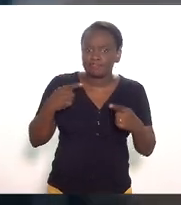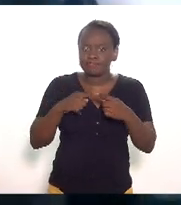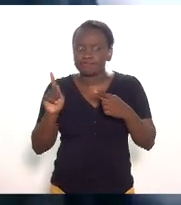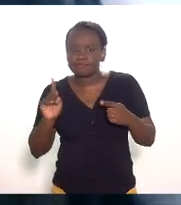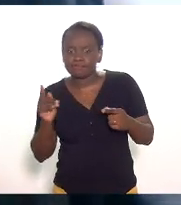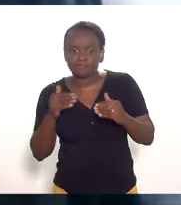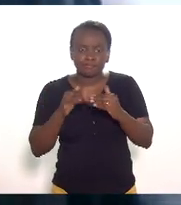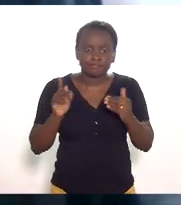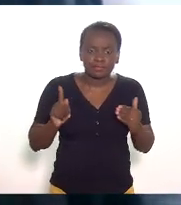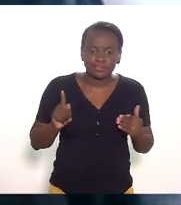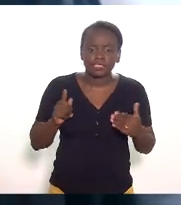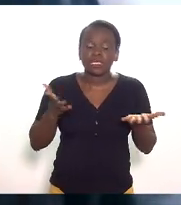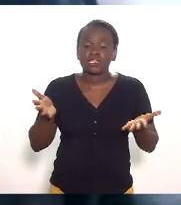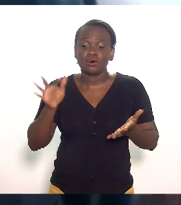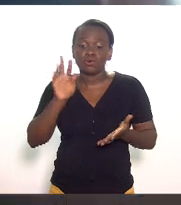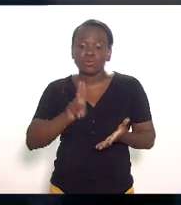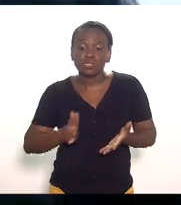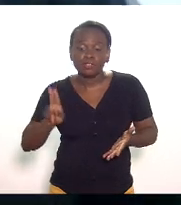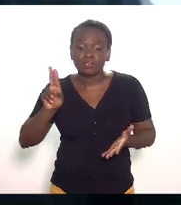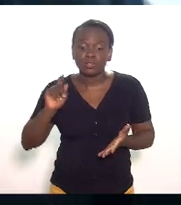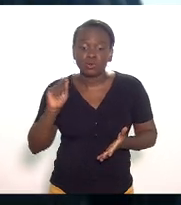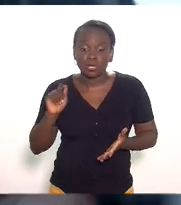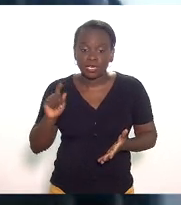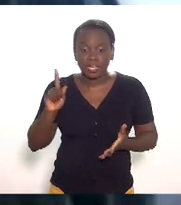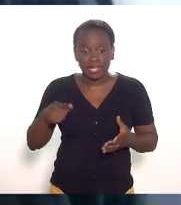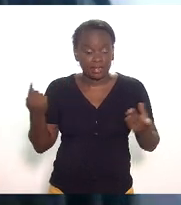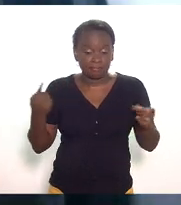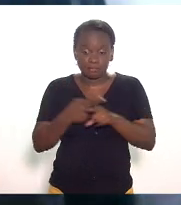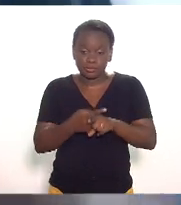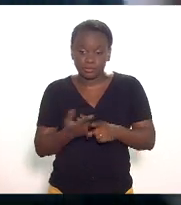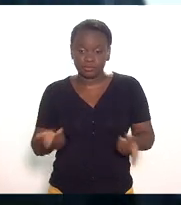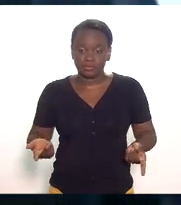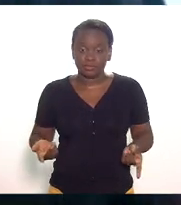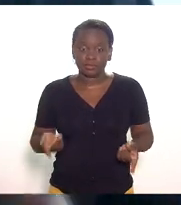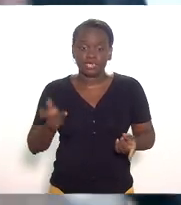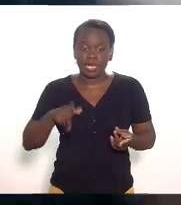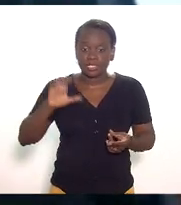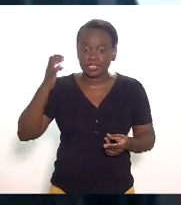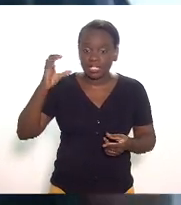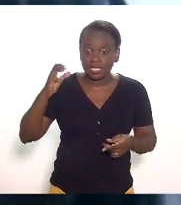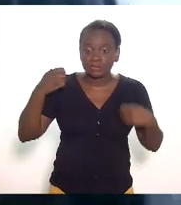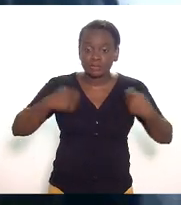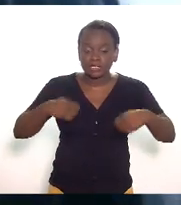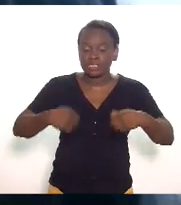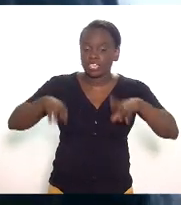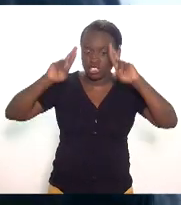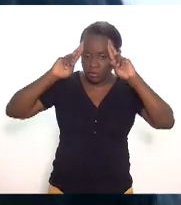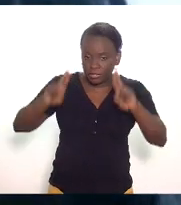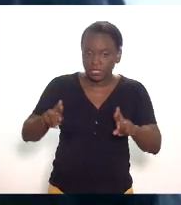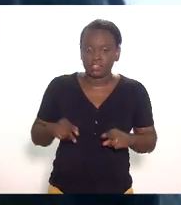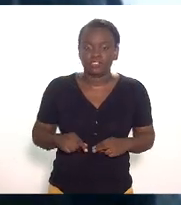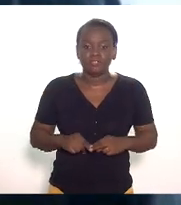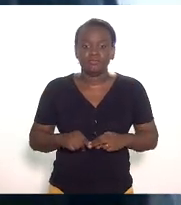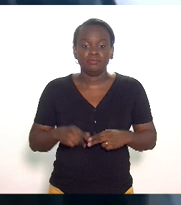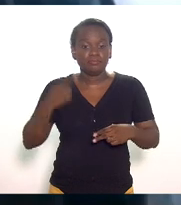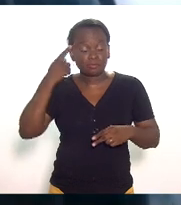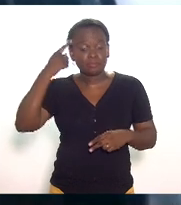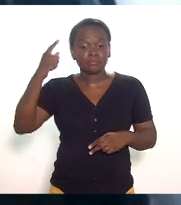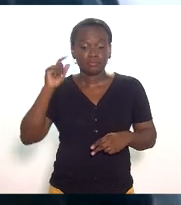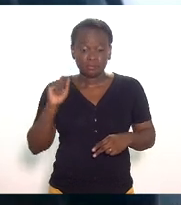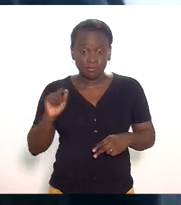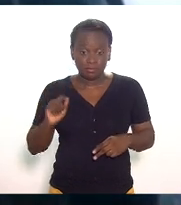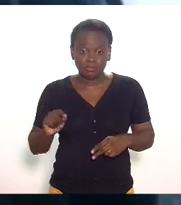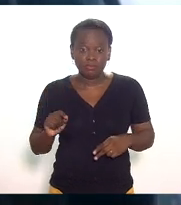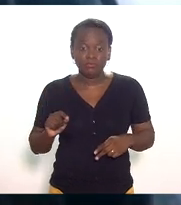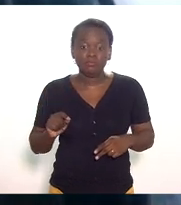O que é a universidade? É o contraditório. É a ciência, ela tem que ser respeitada. Lembramos